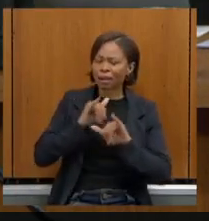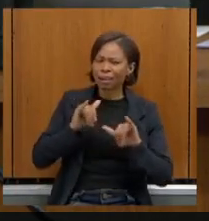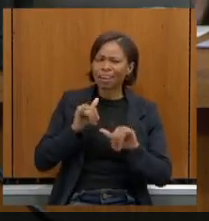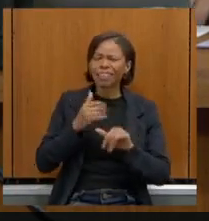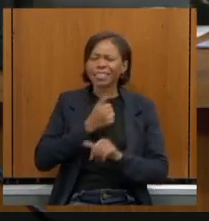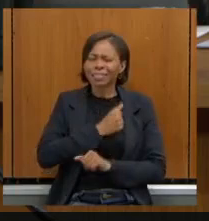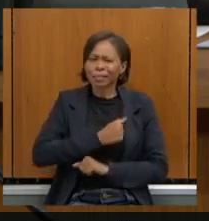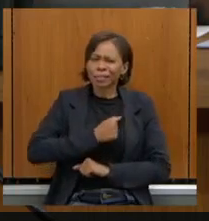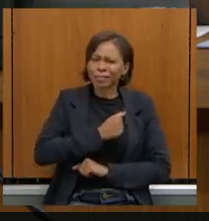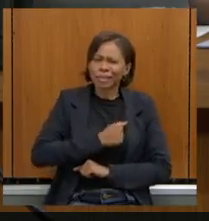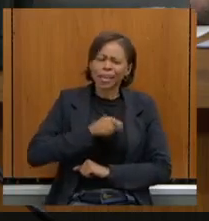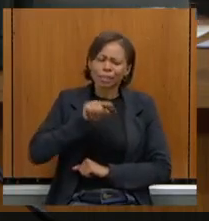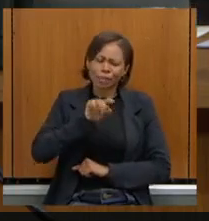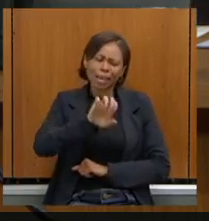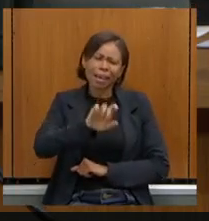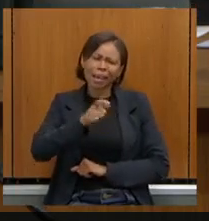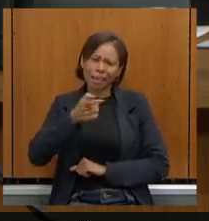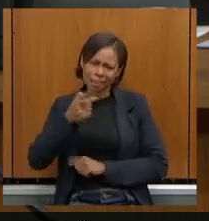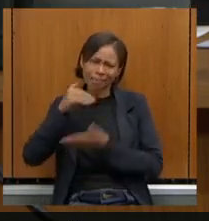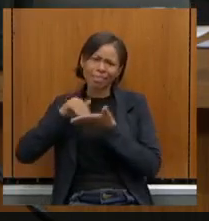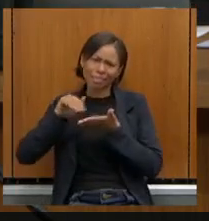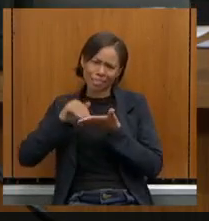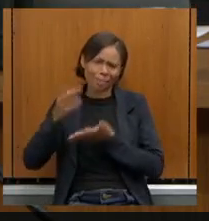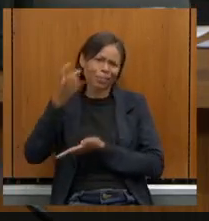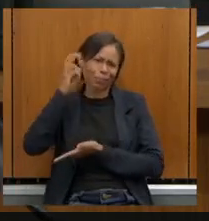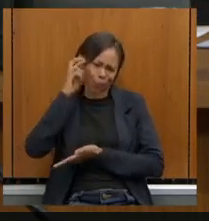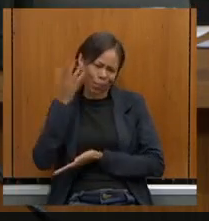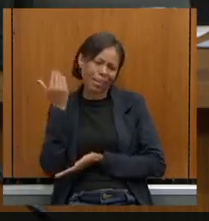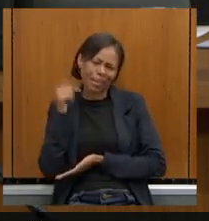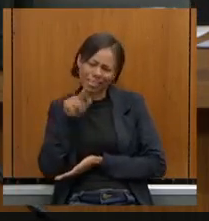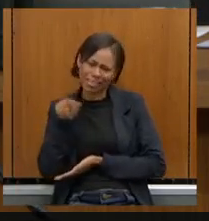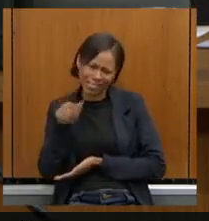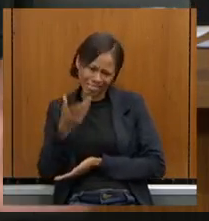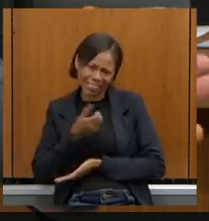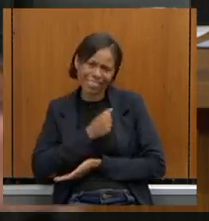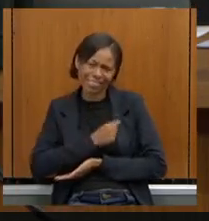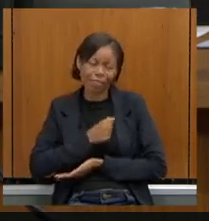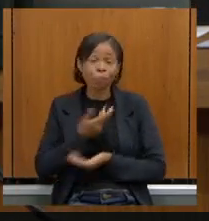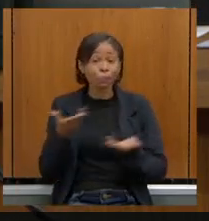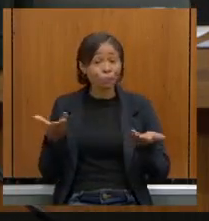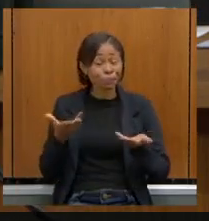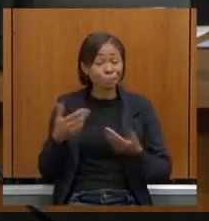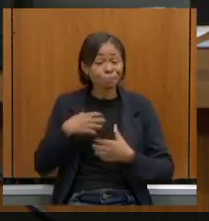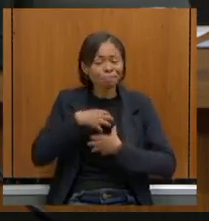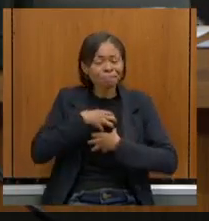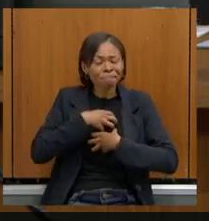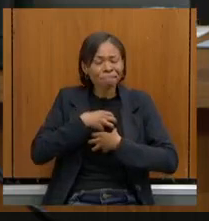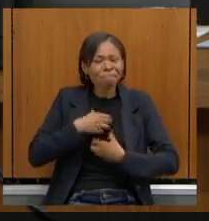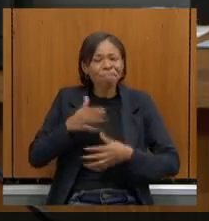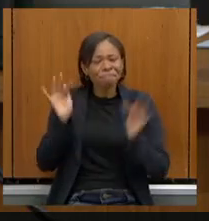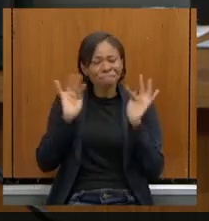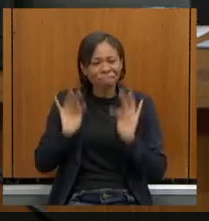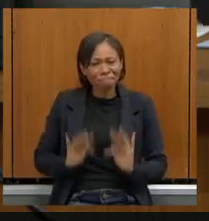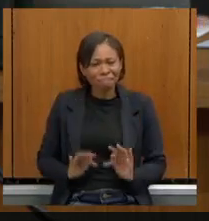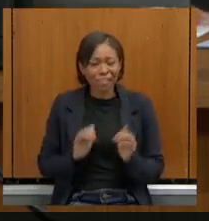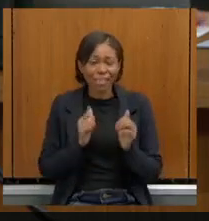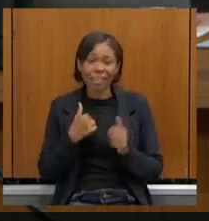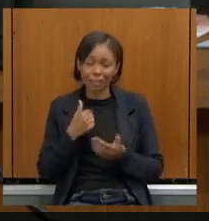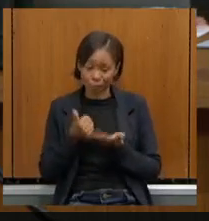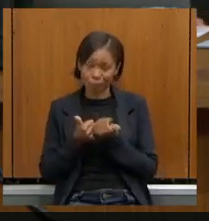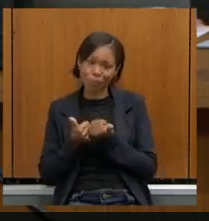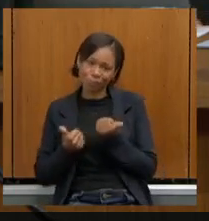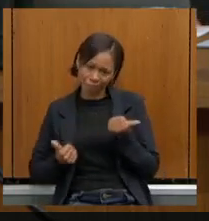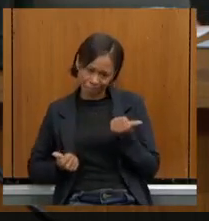tem da sua gestão enquanto secretário. E agora é uma alegria para nós, eu como vice-presidente aqui ao lado do nosso presidente Bosco,